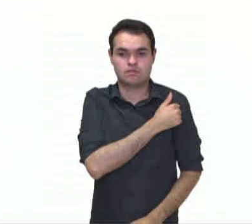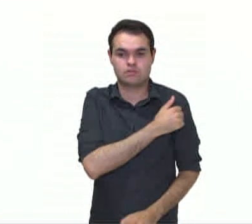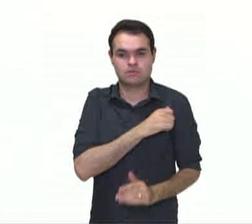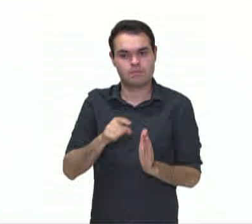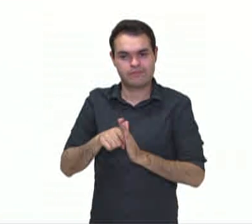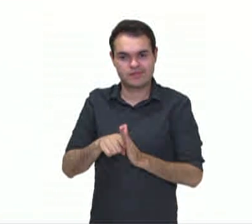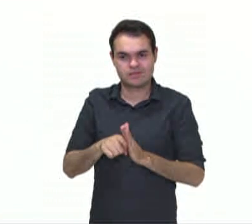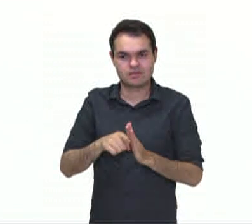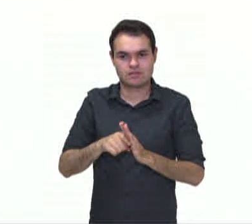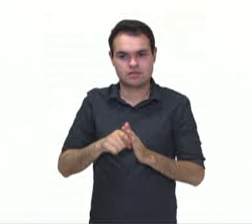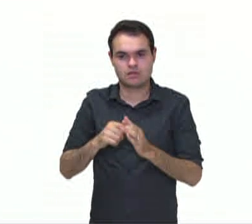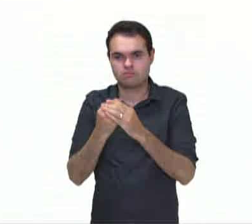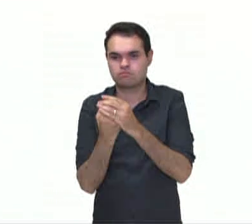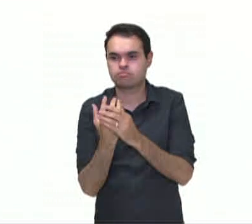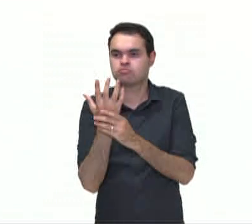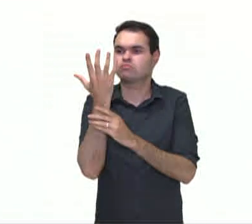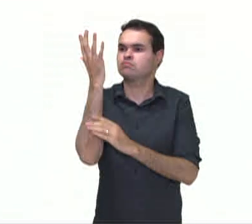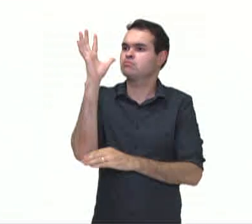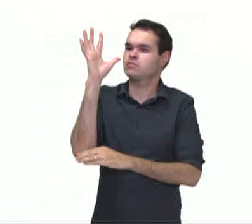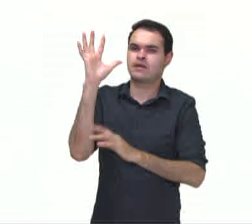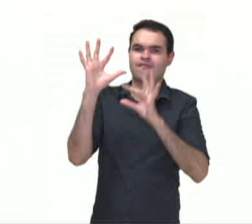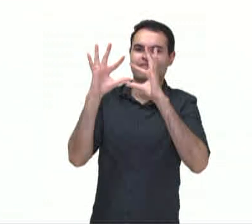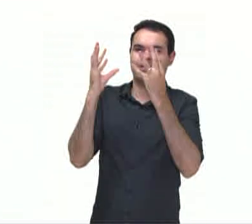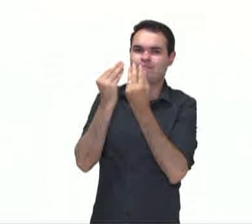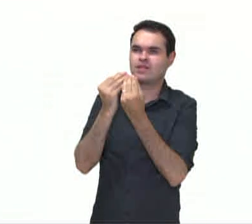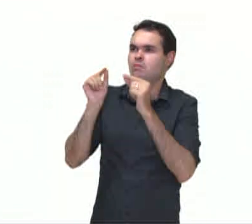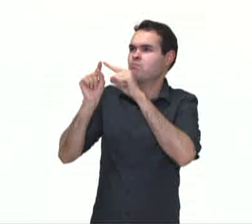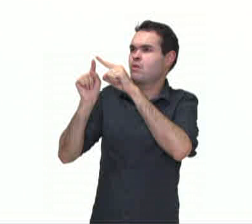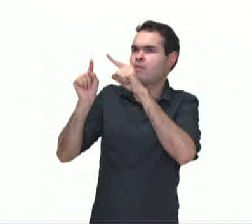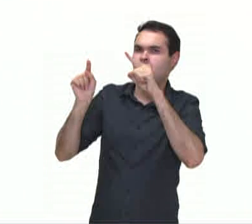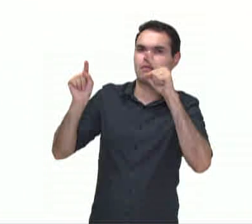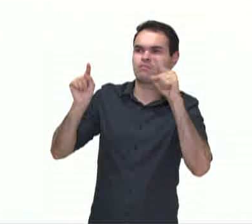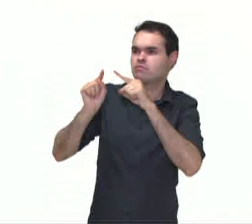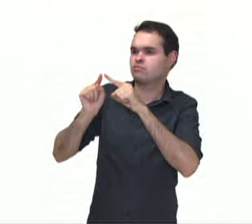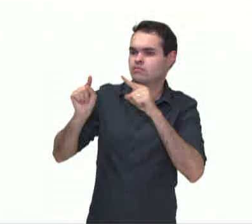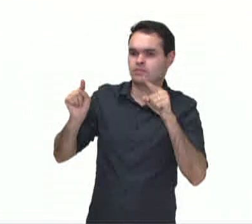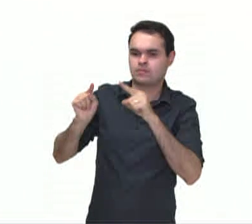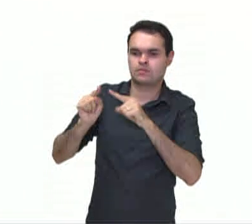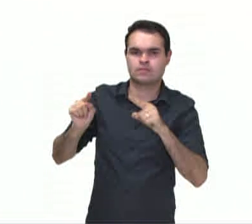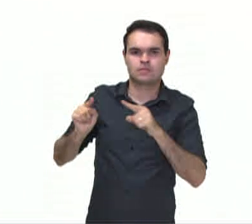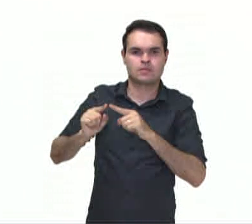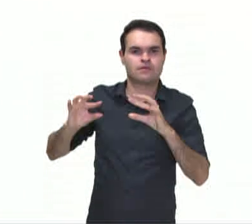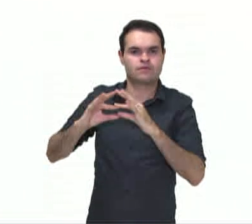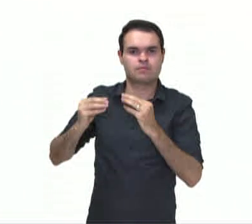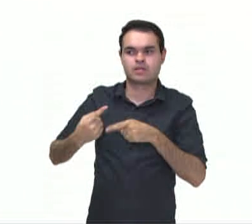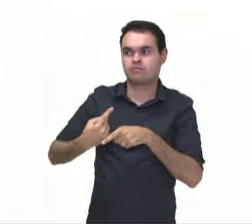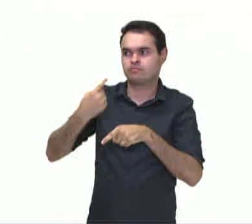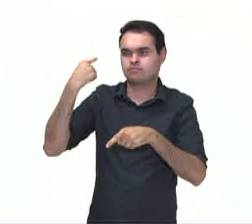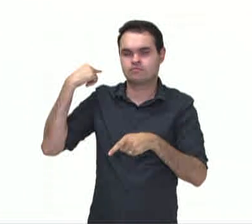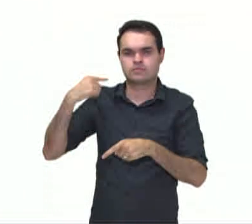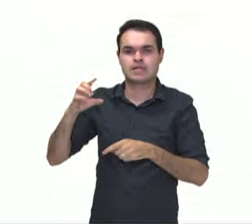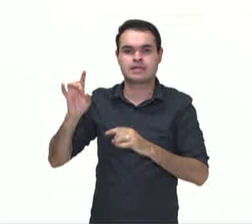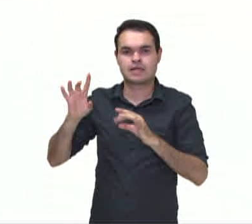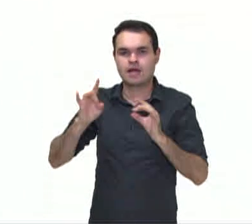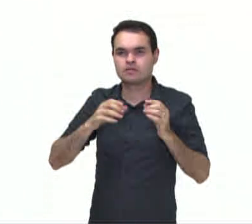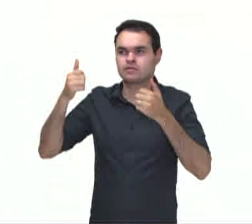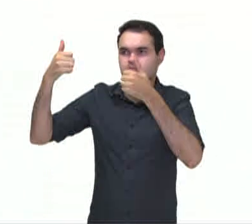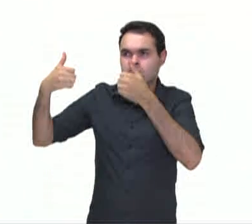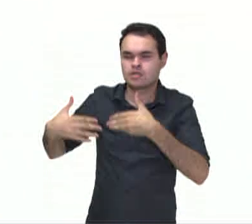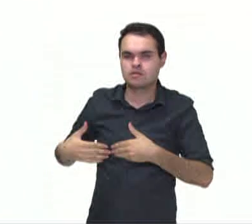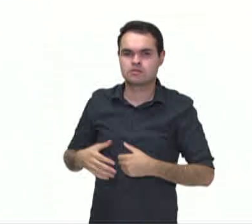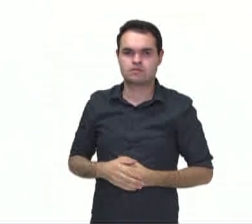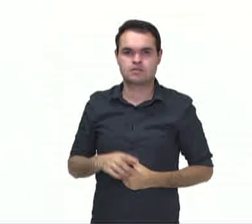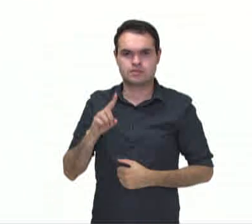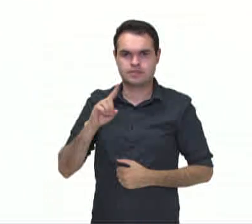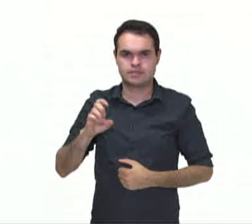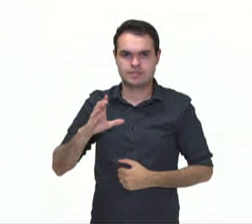árvore genealógica e apresentar para a turma o que descobriu sobre os seus ancestrais. Zeca vive